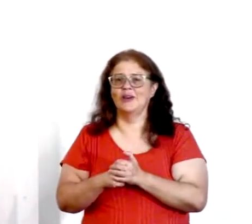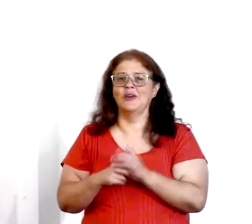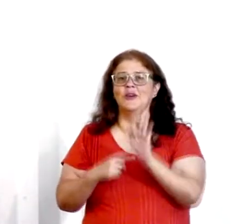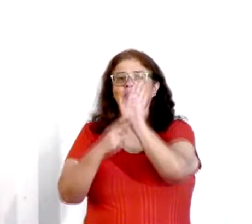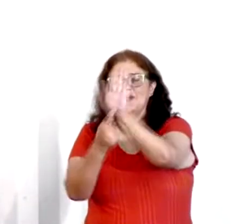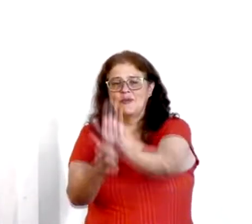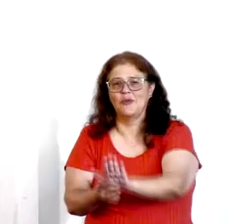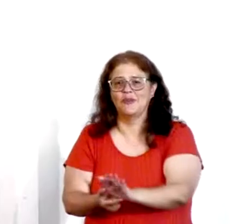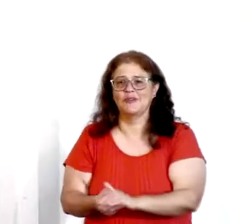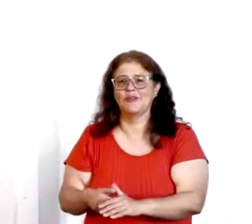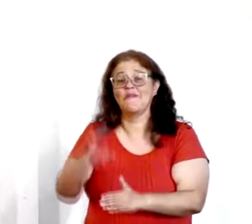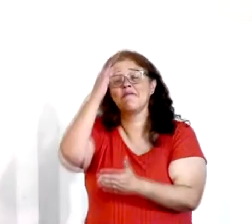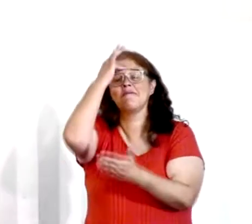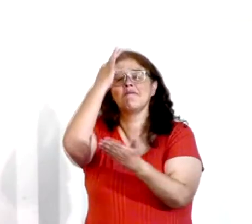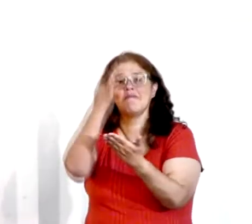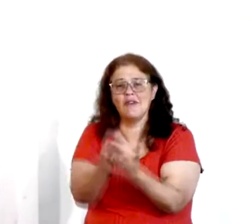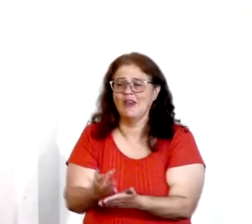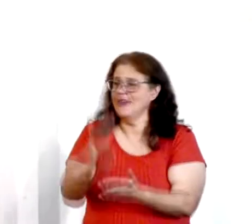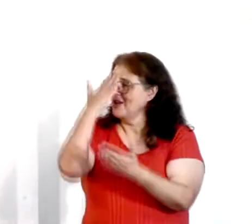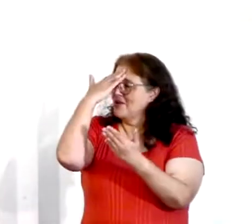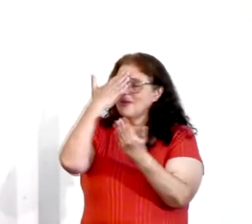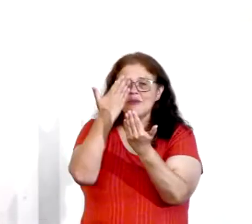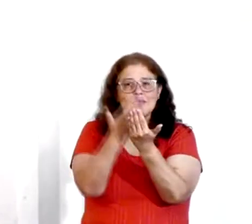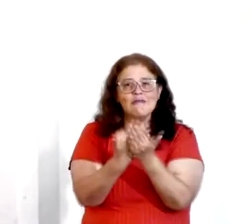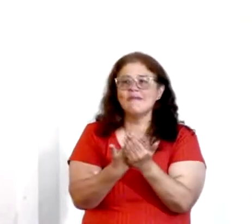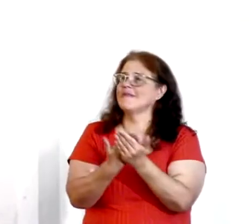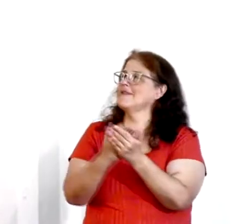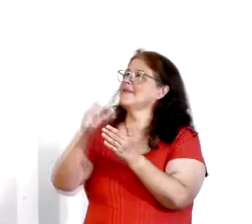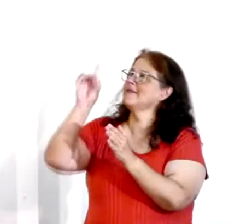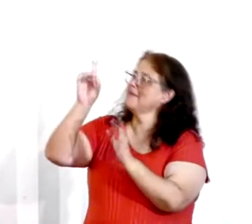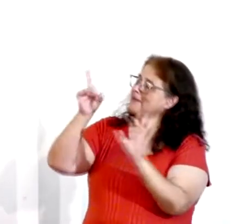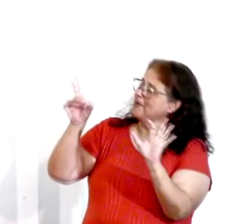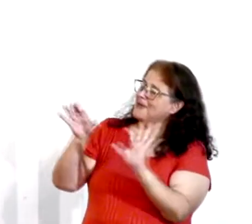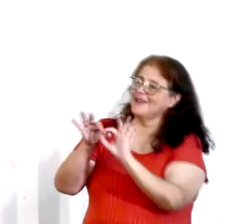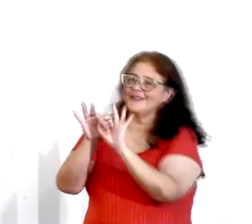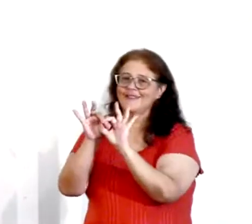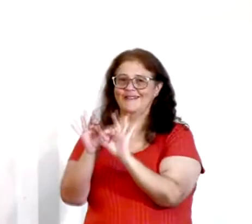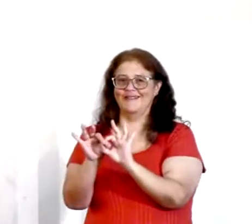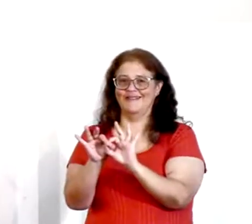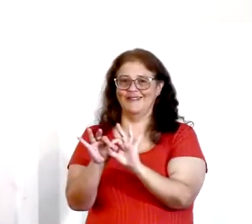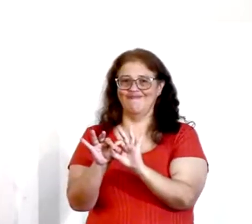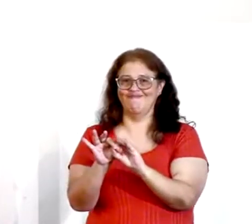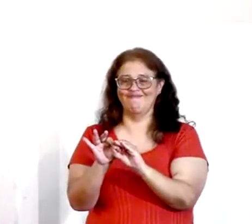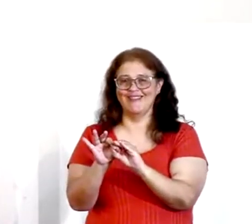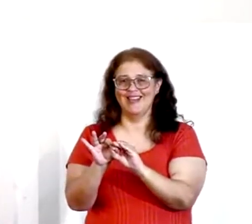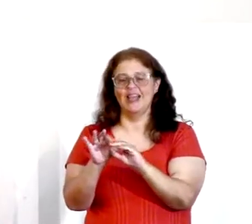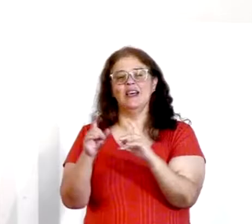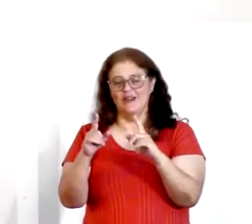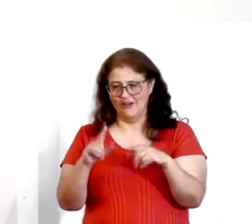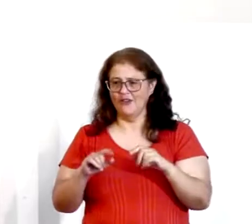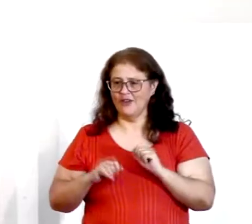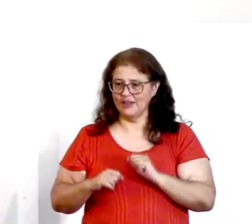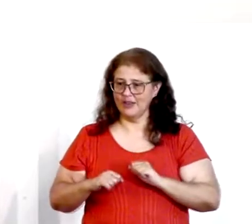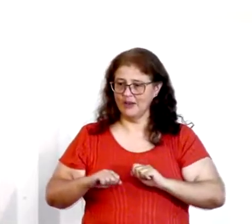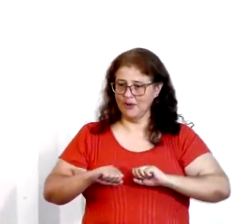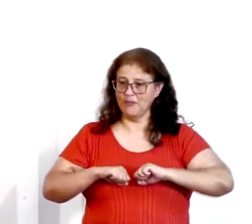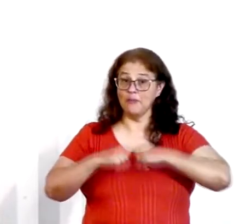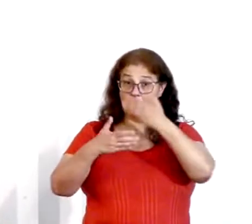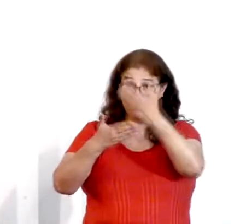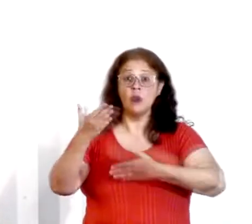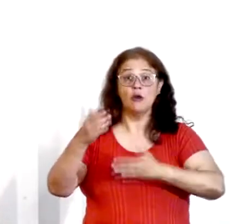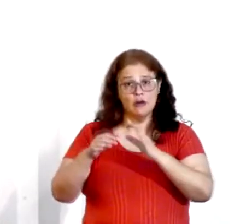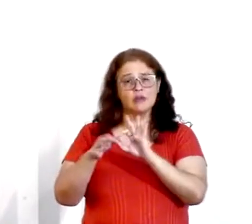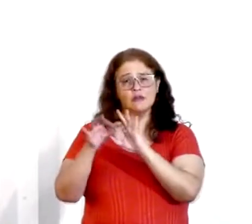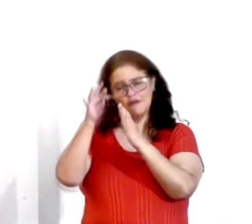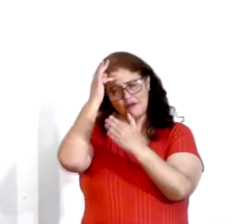de fé e confiança no Deus da aliança. Eis aqui um exercício de fé. Não sabemos o que